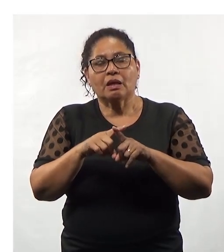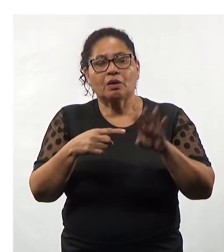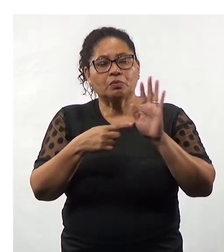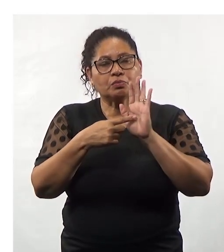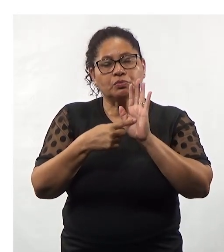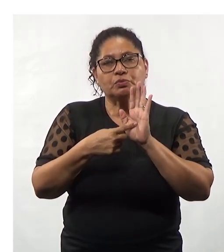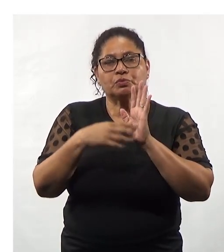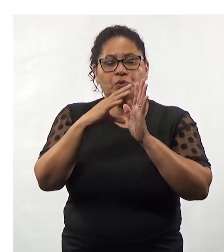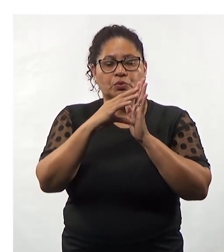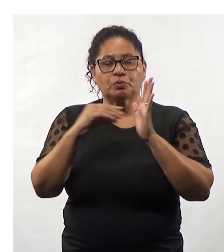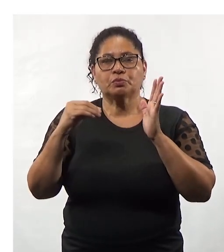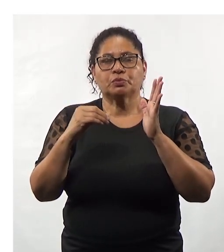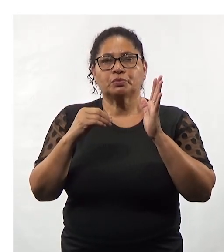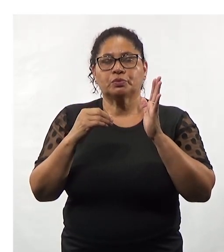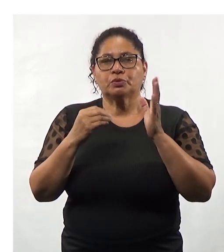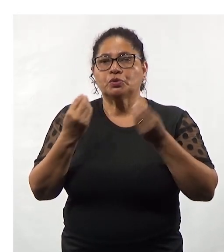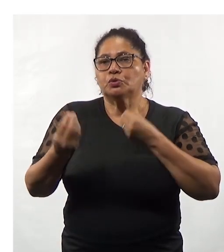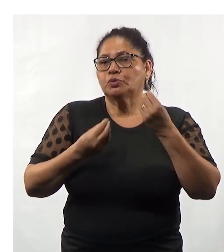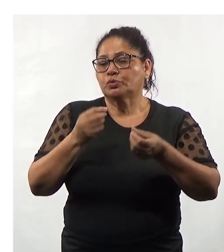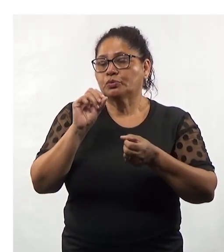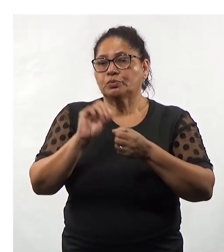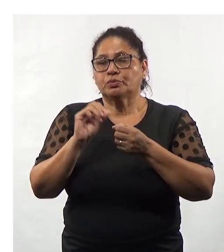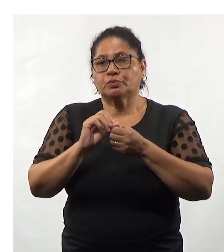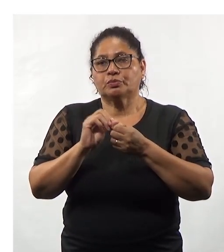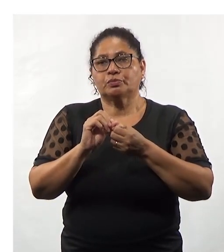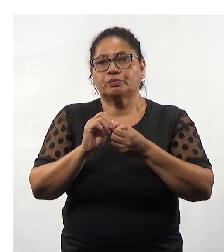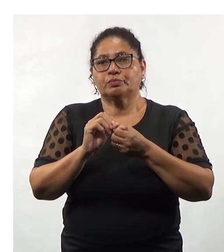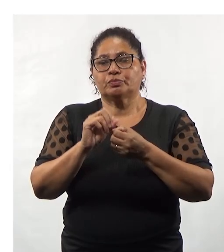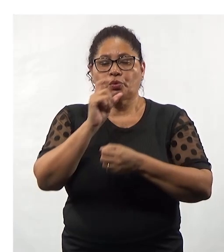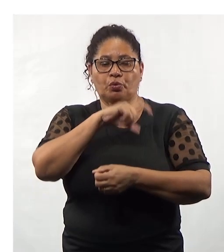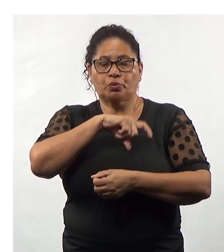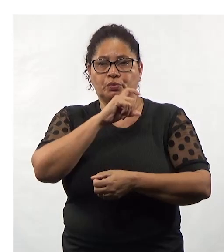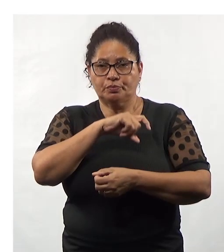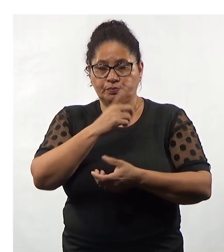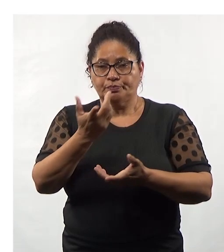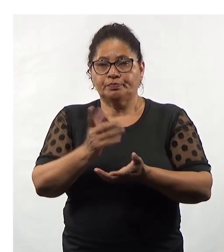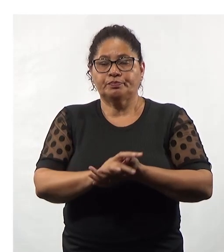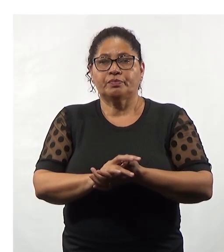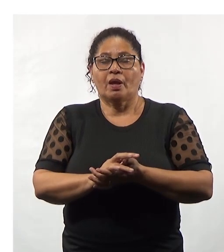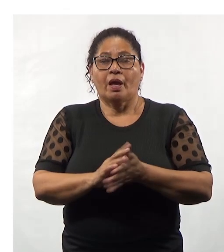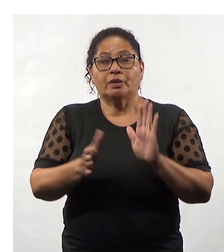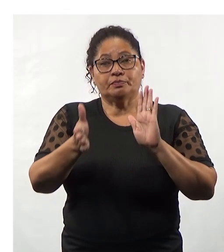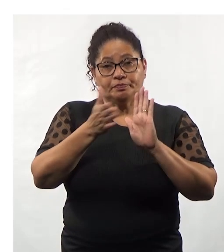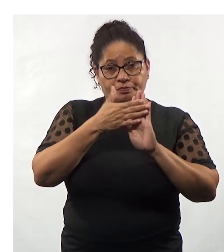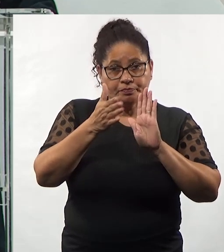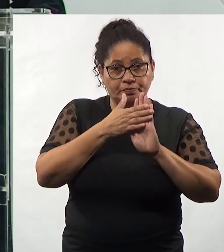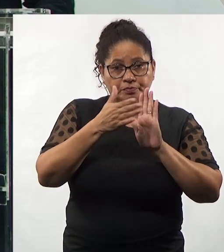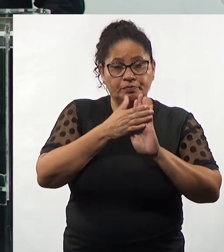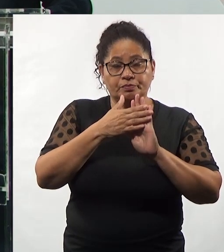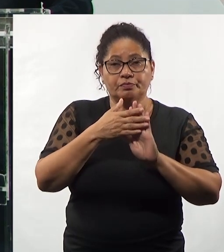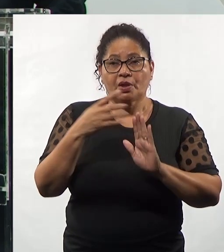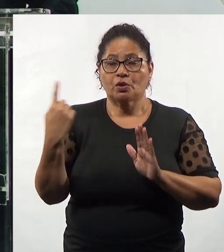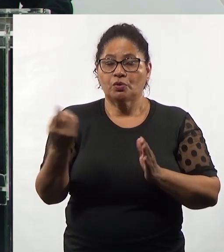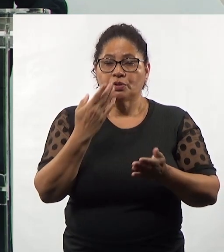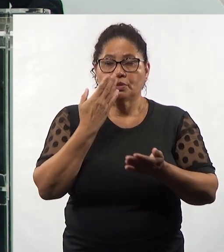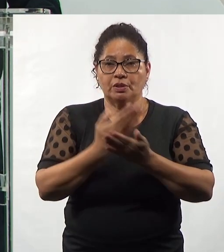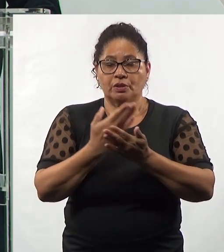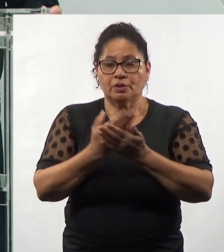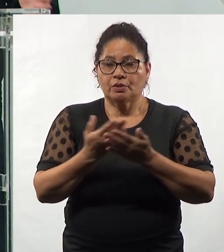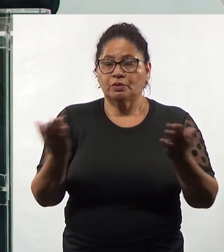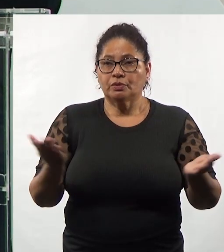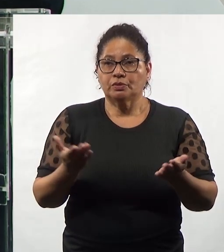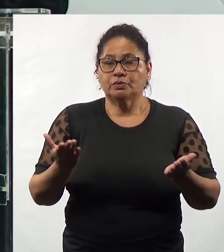modelo e fazer o balanceamento da carteira. Essa é a proposta da nossa aula de